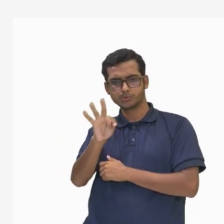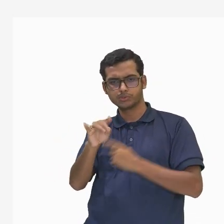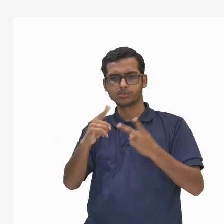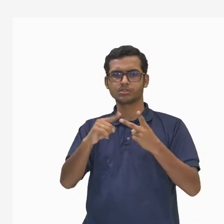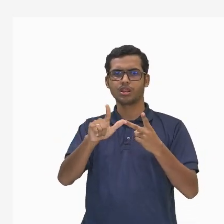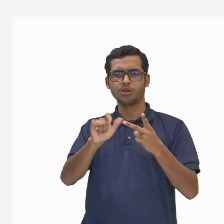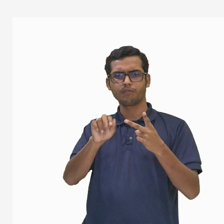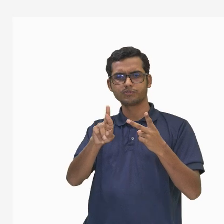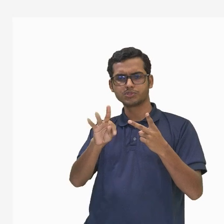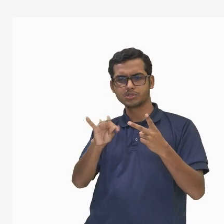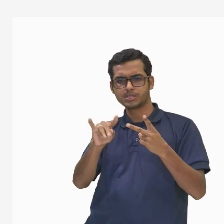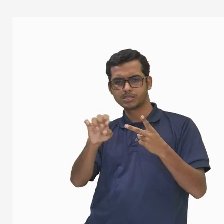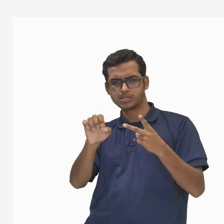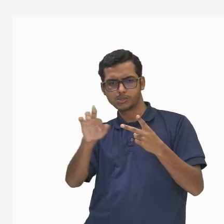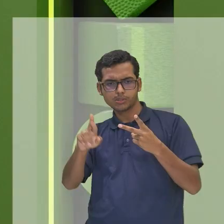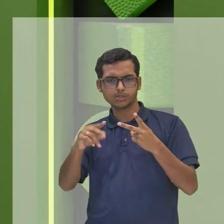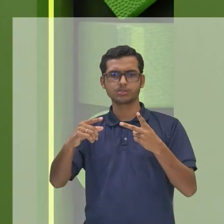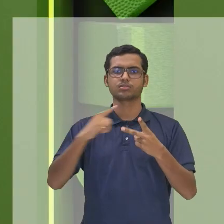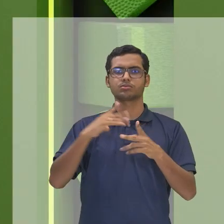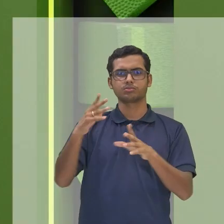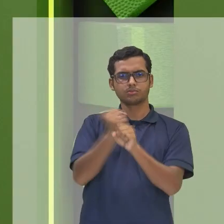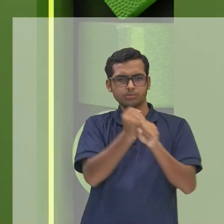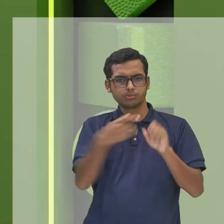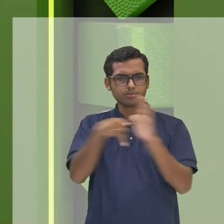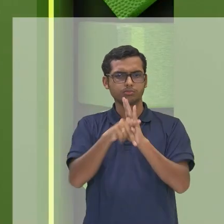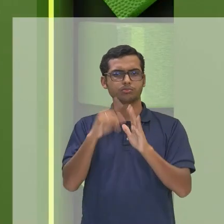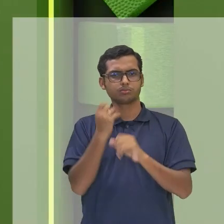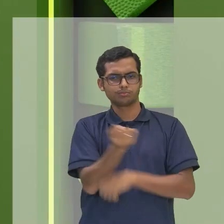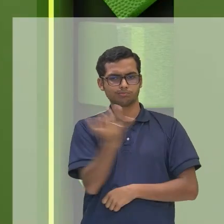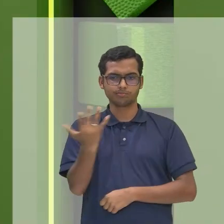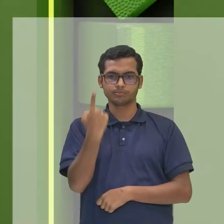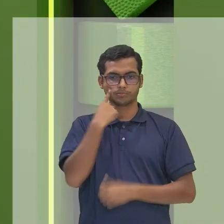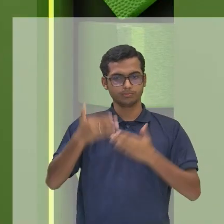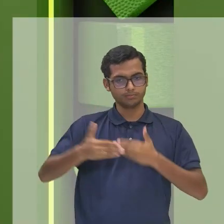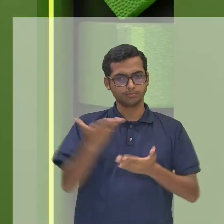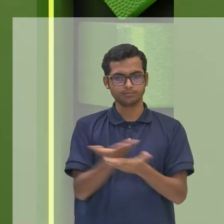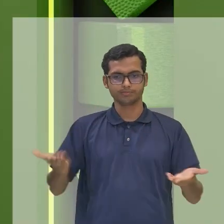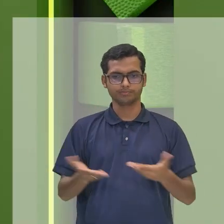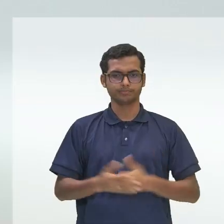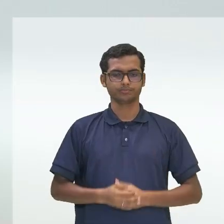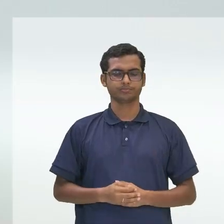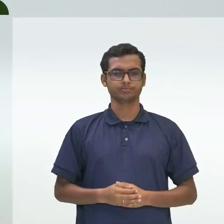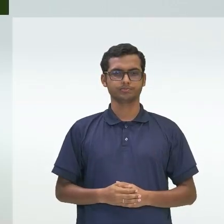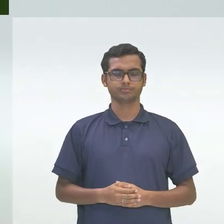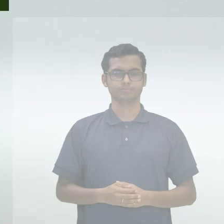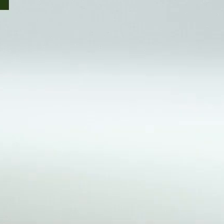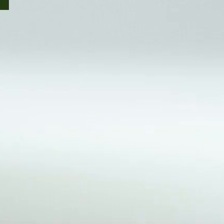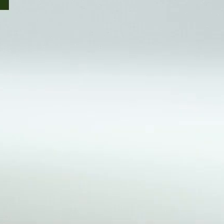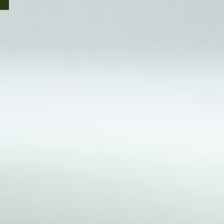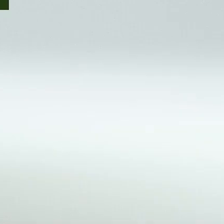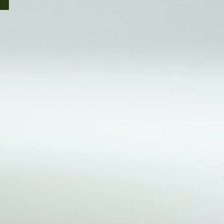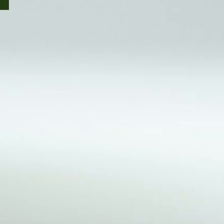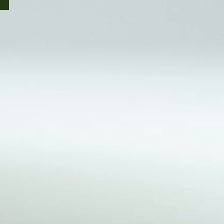Lavoisier nos cálculos estequiométricos. Então, vamos à nossa aula de hoje.